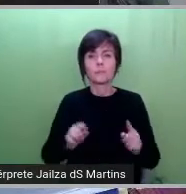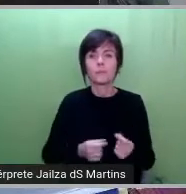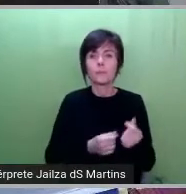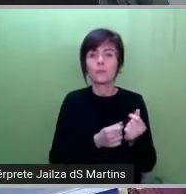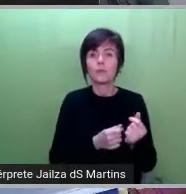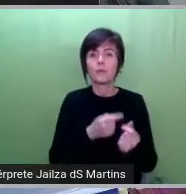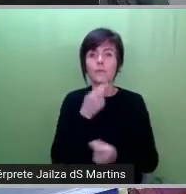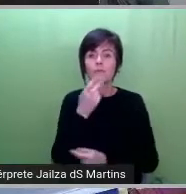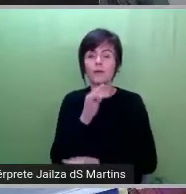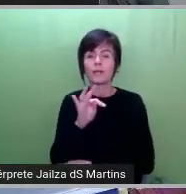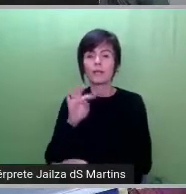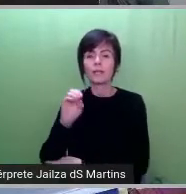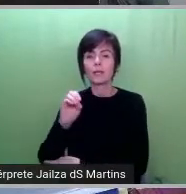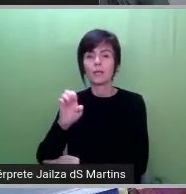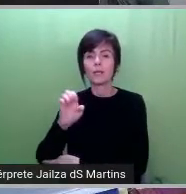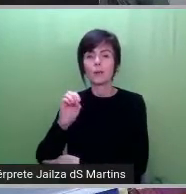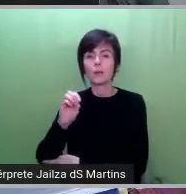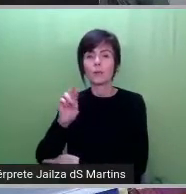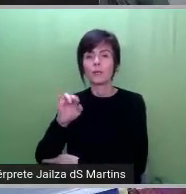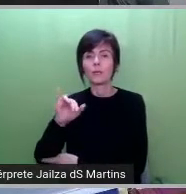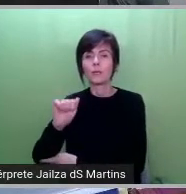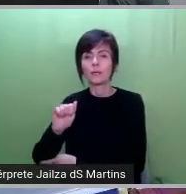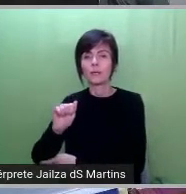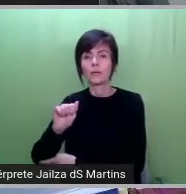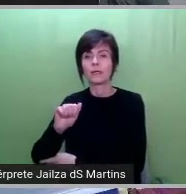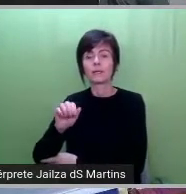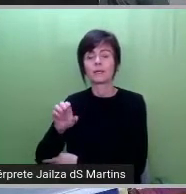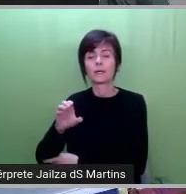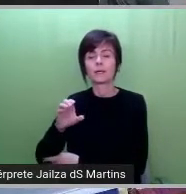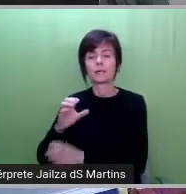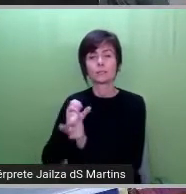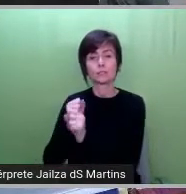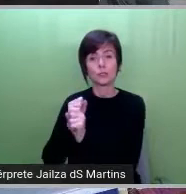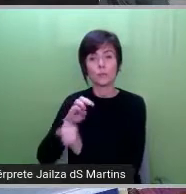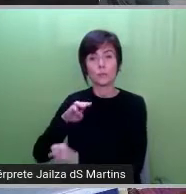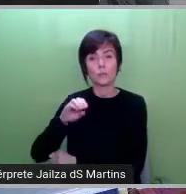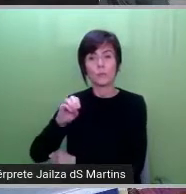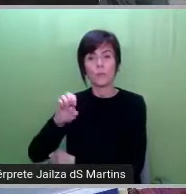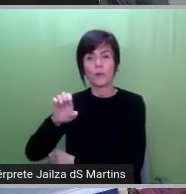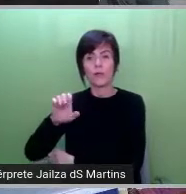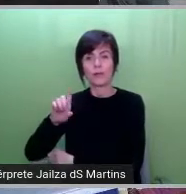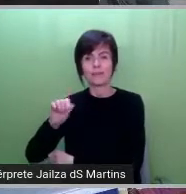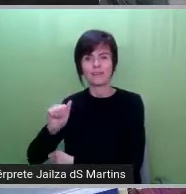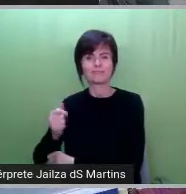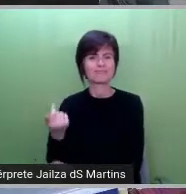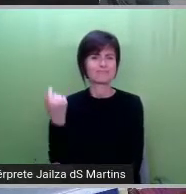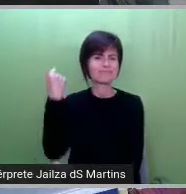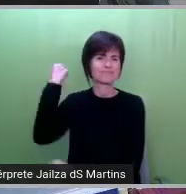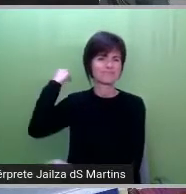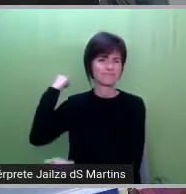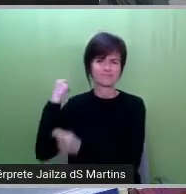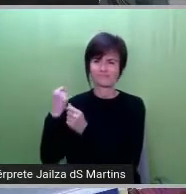teoria quantitativa da moeda. Tá? É uma teoria antiga. Tá?